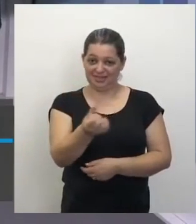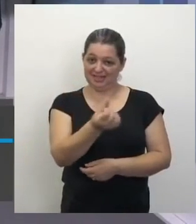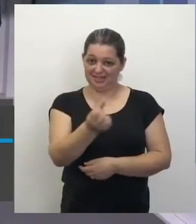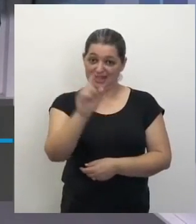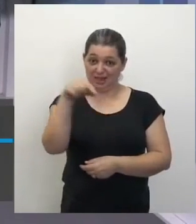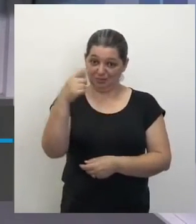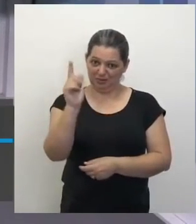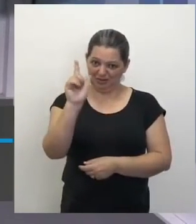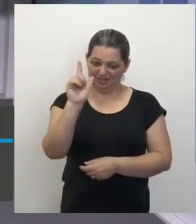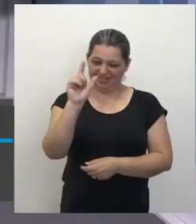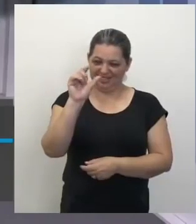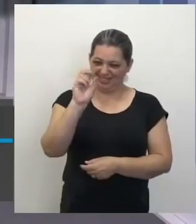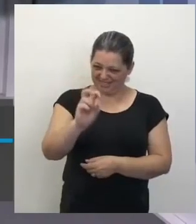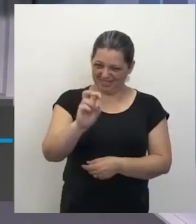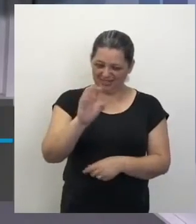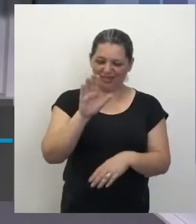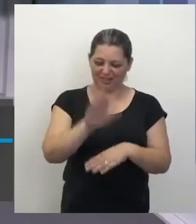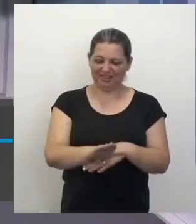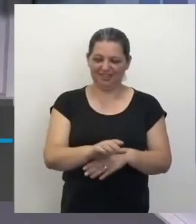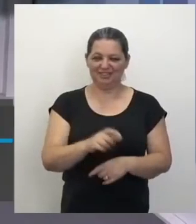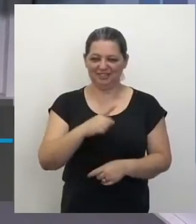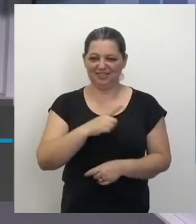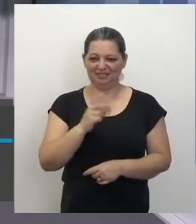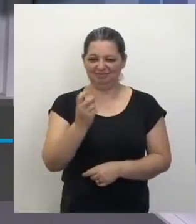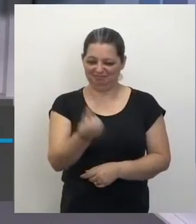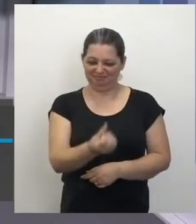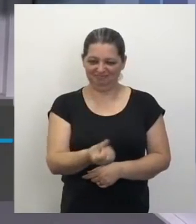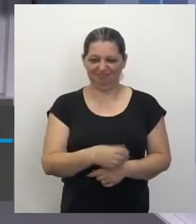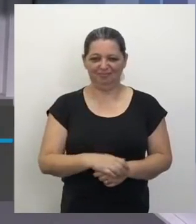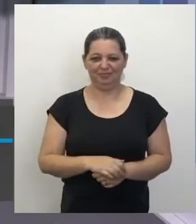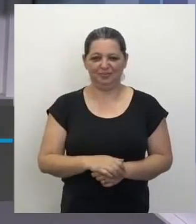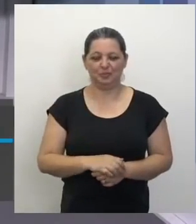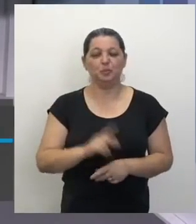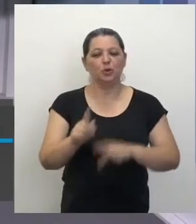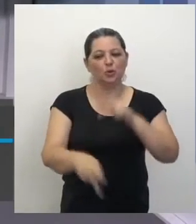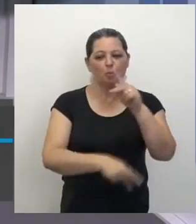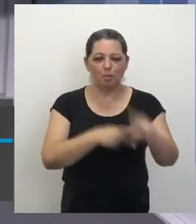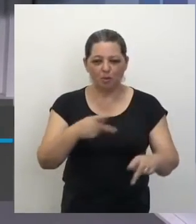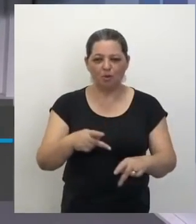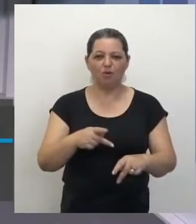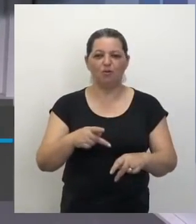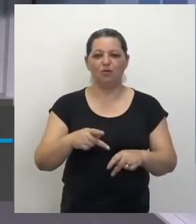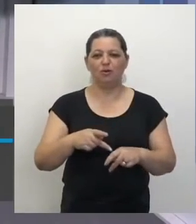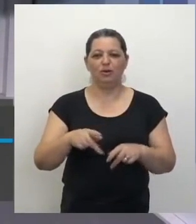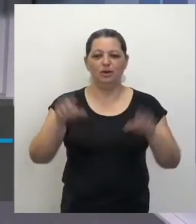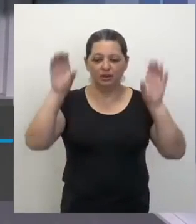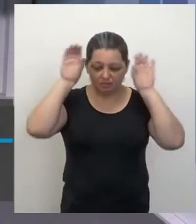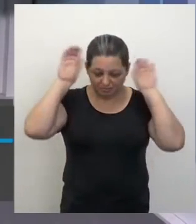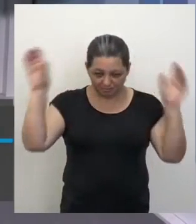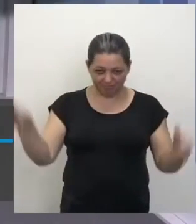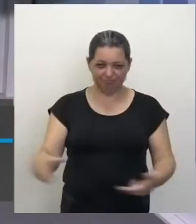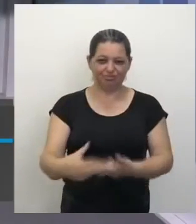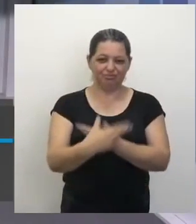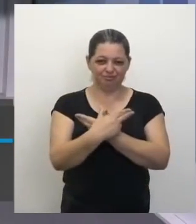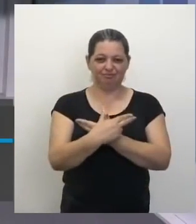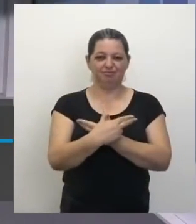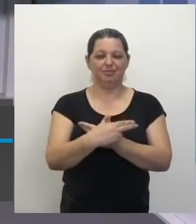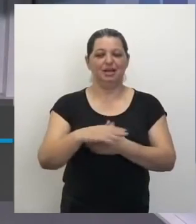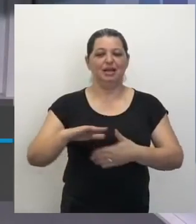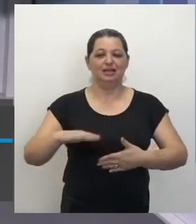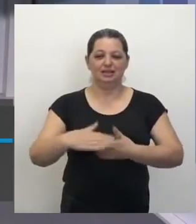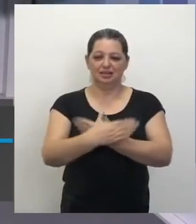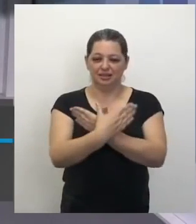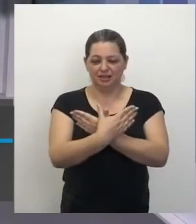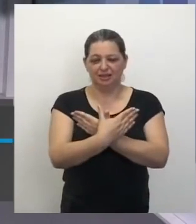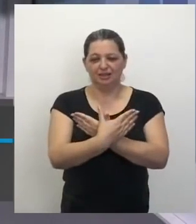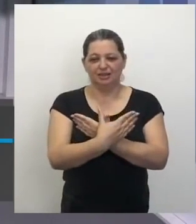17 horas. Mas os maias, astecas e incas, esses povos, quando eles olhavam uma flor, eles